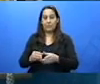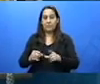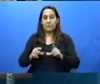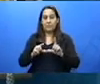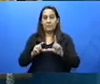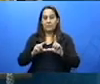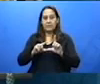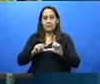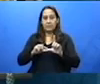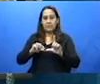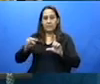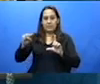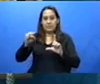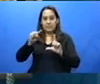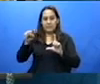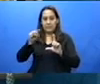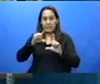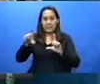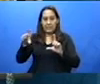ó.